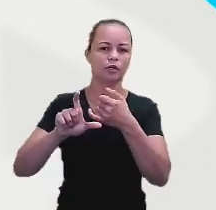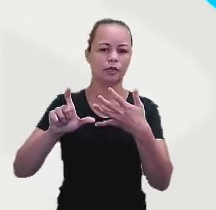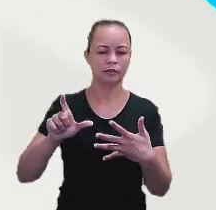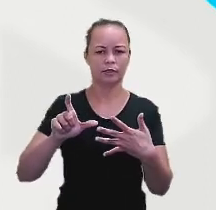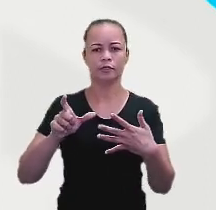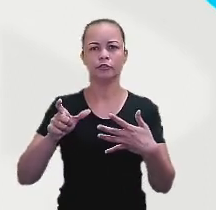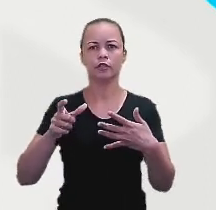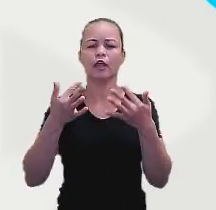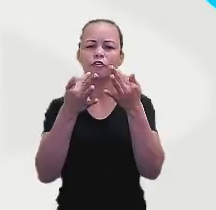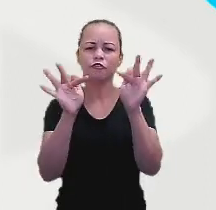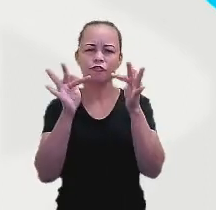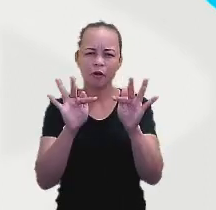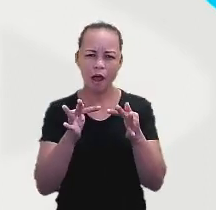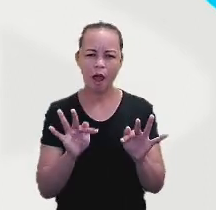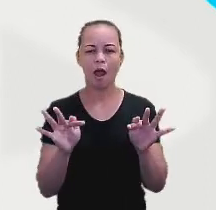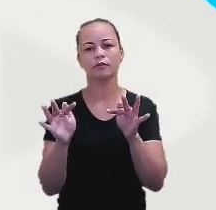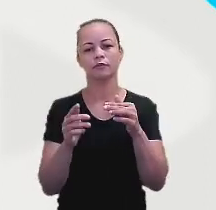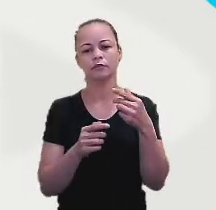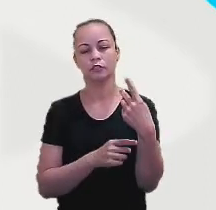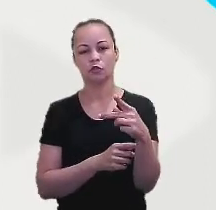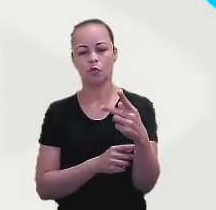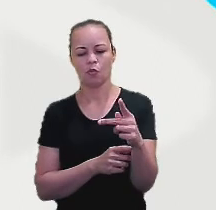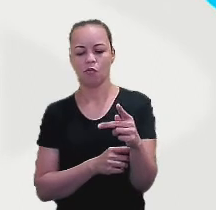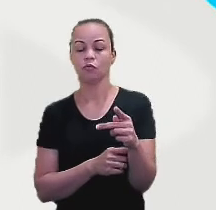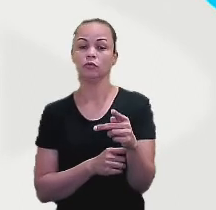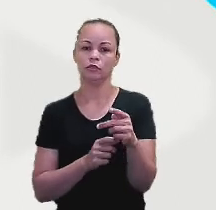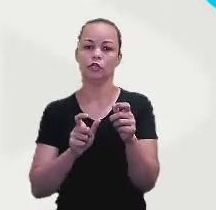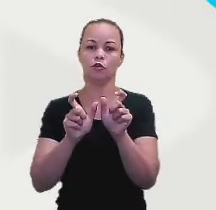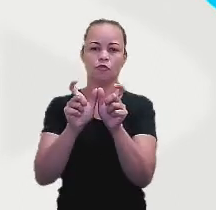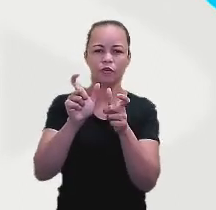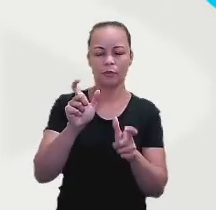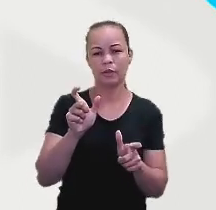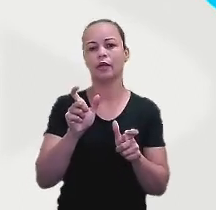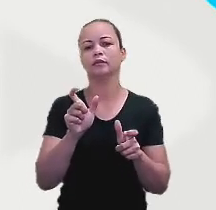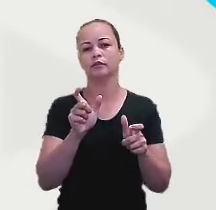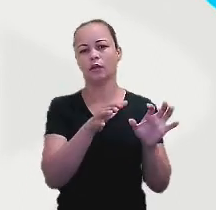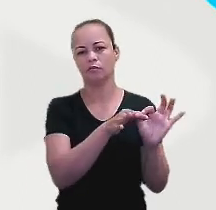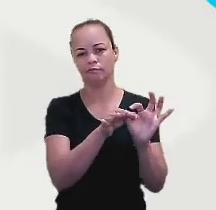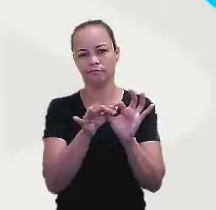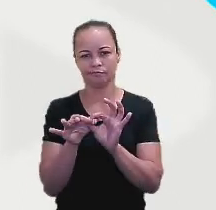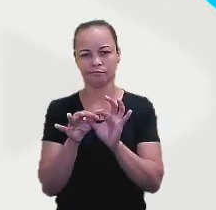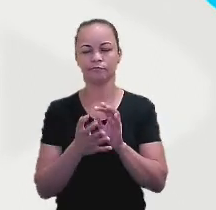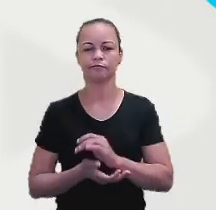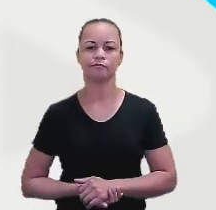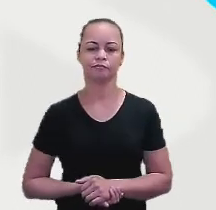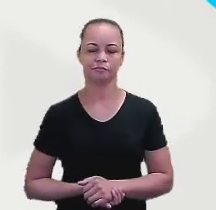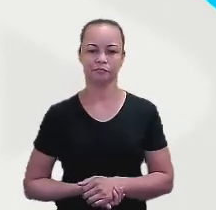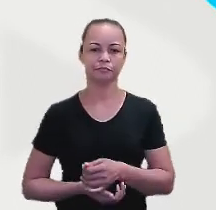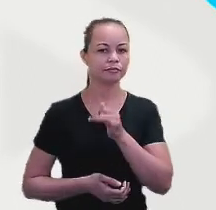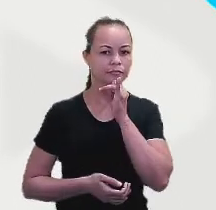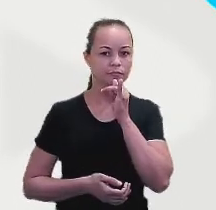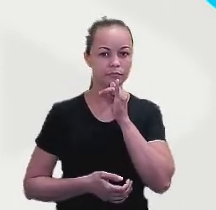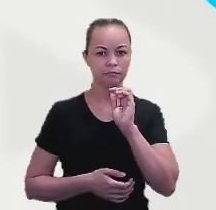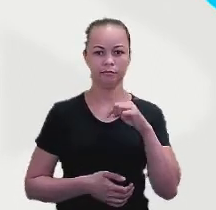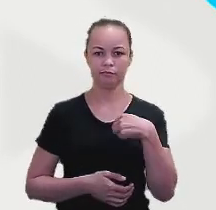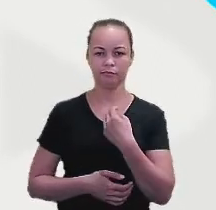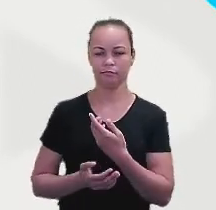frases, né, onde o verbete aí está contextualizado, tá? Como exemplo aí para a